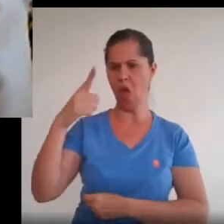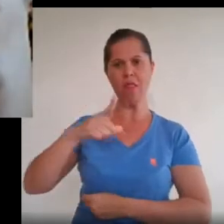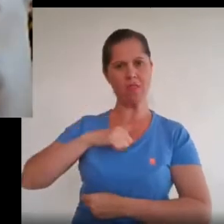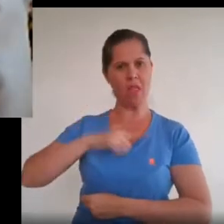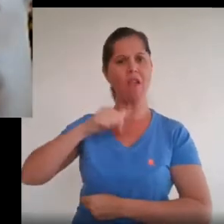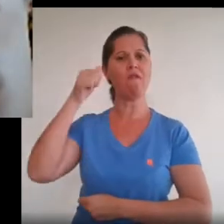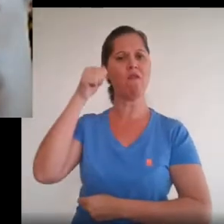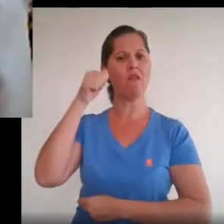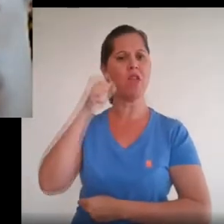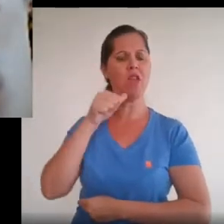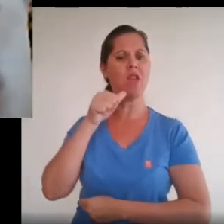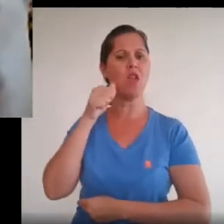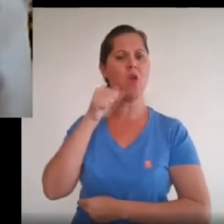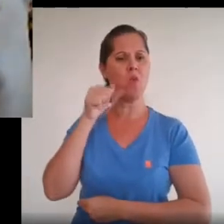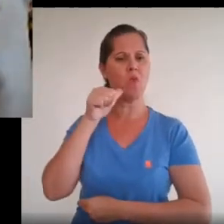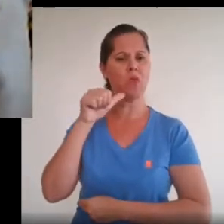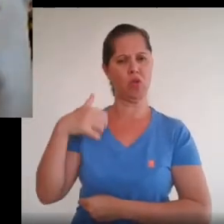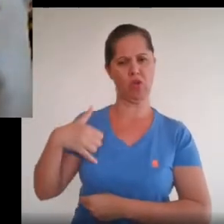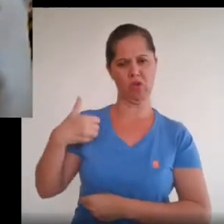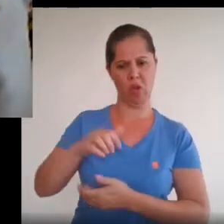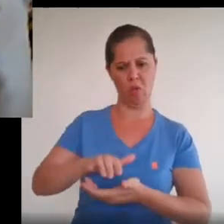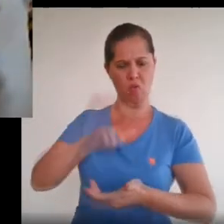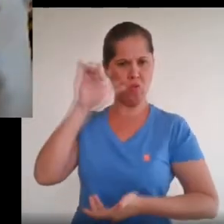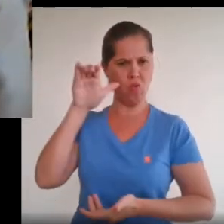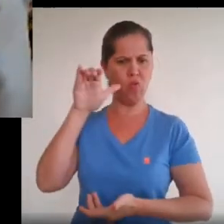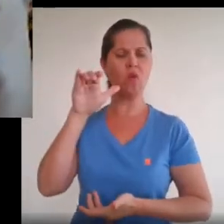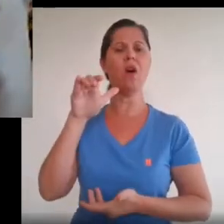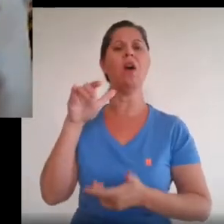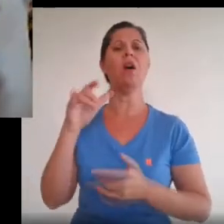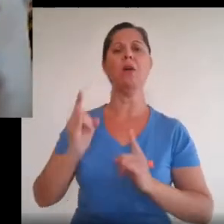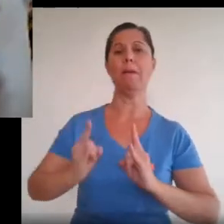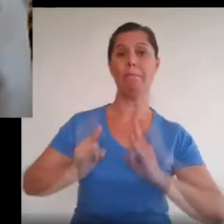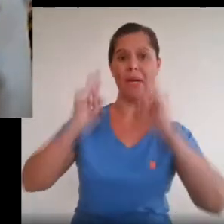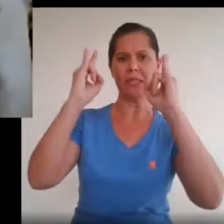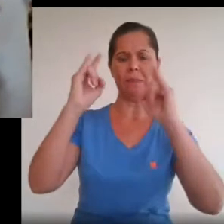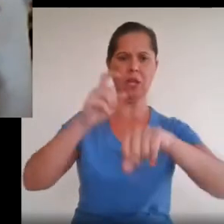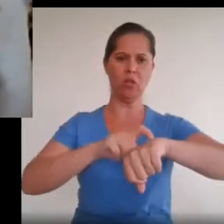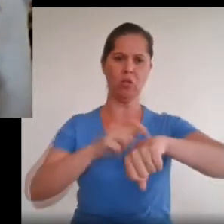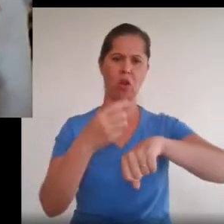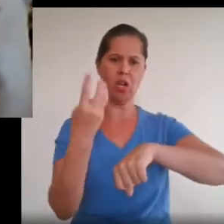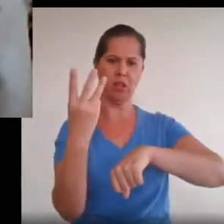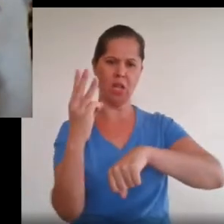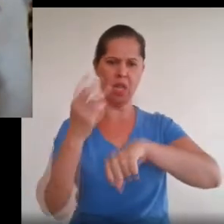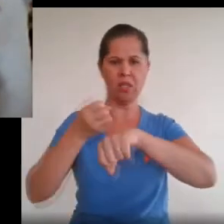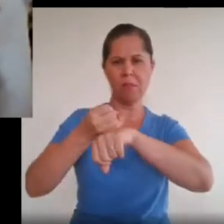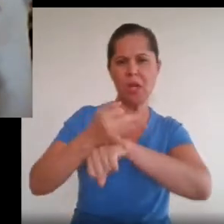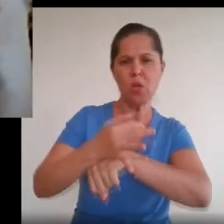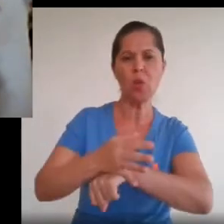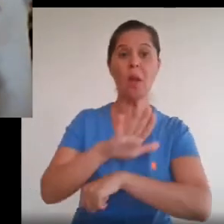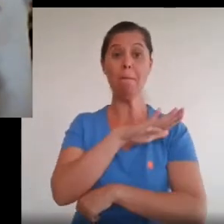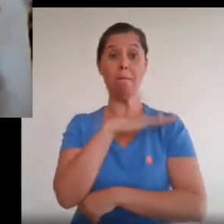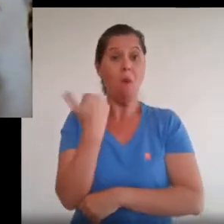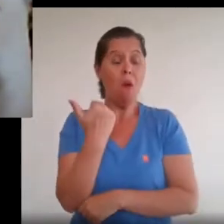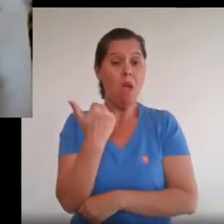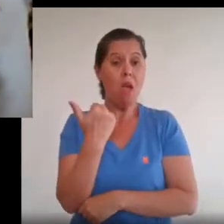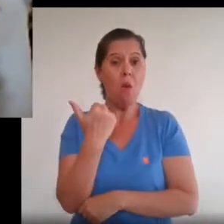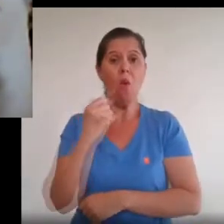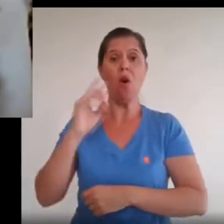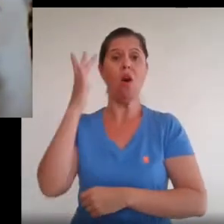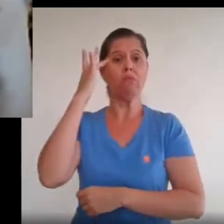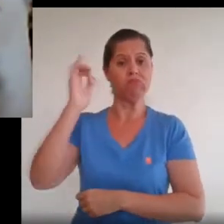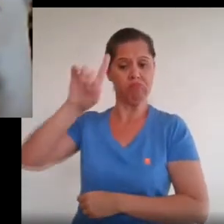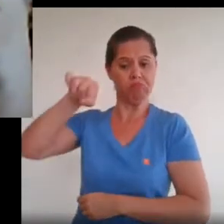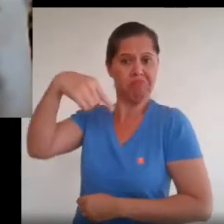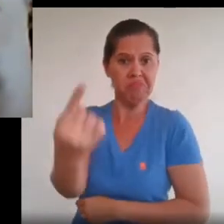de uma senhora que foi a óbito 3 horas da manhã no apartamento, era 3 horas da tarde outro dia, o corpo não tinha sido